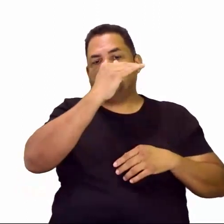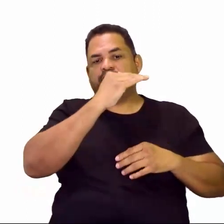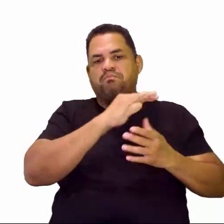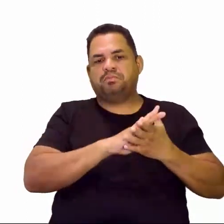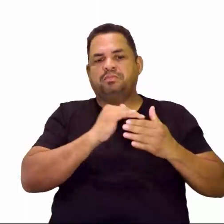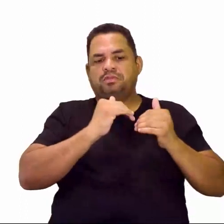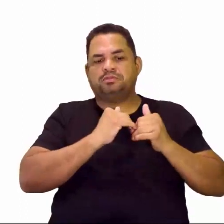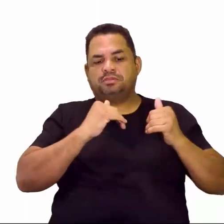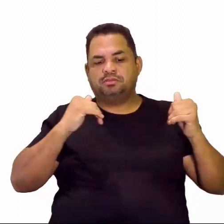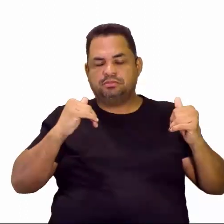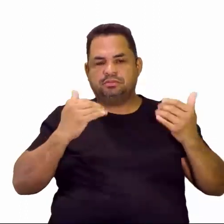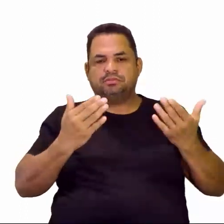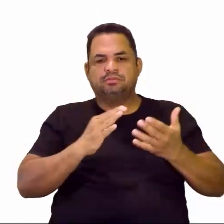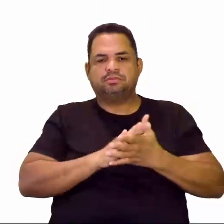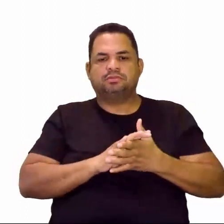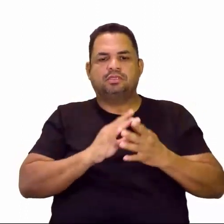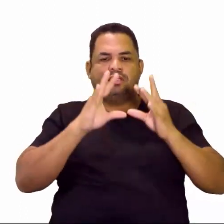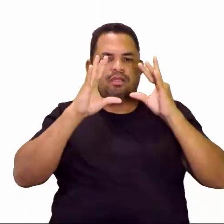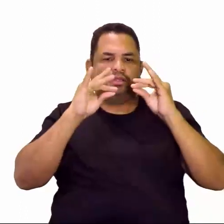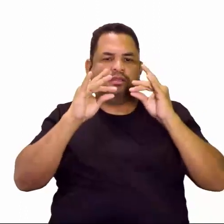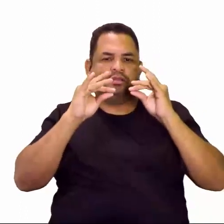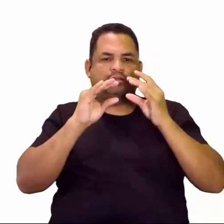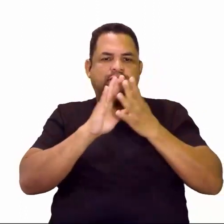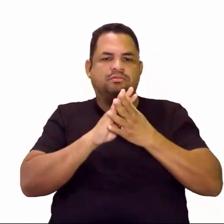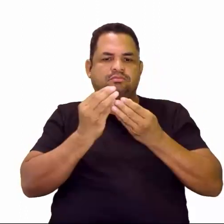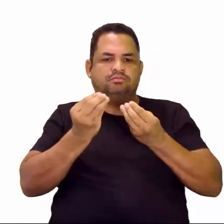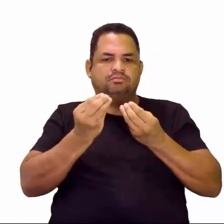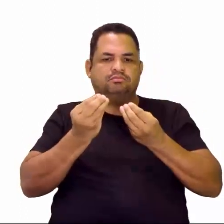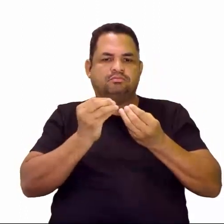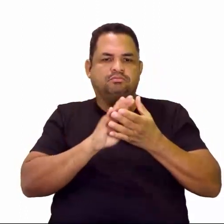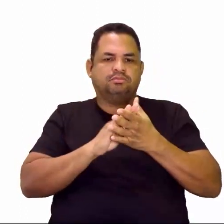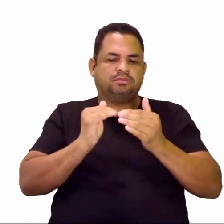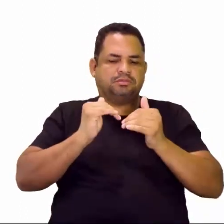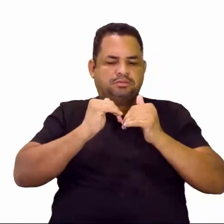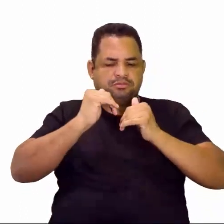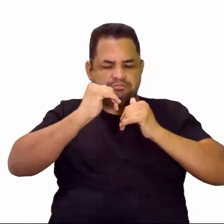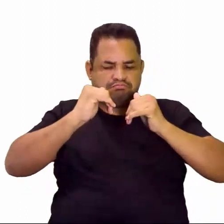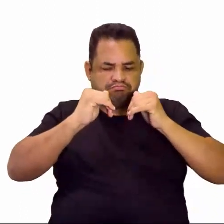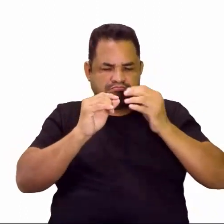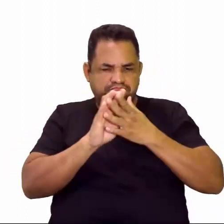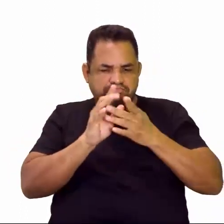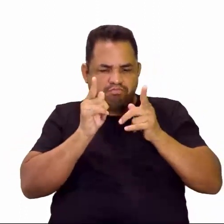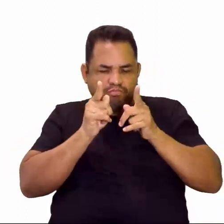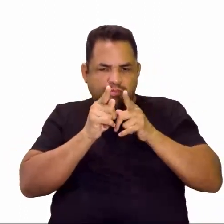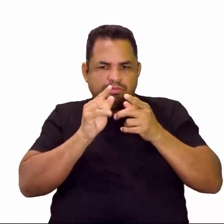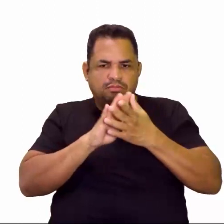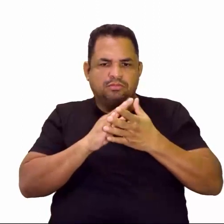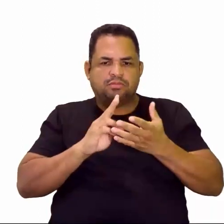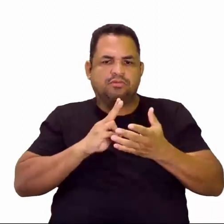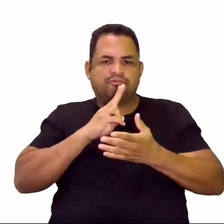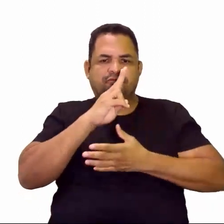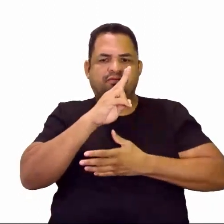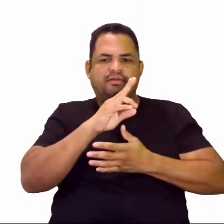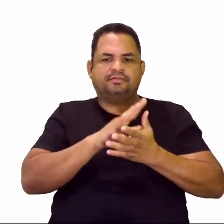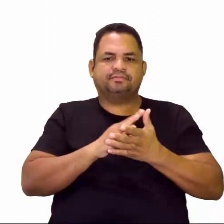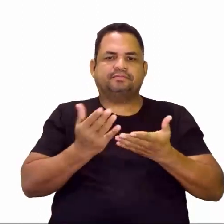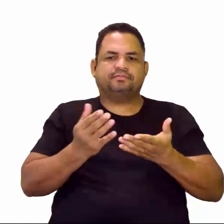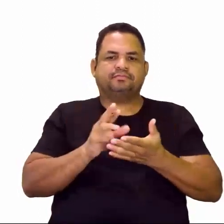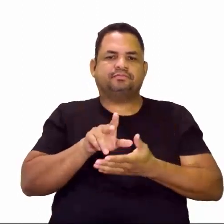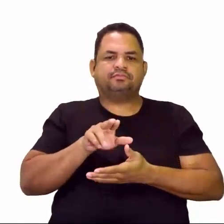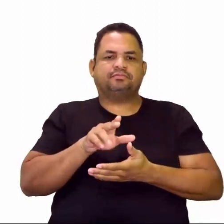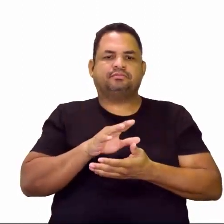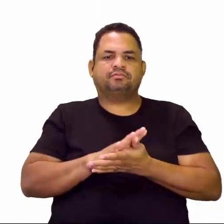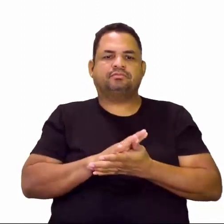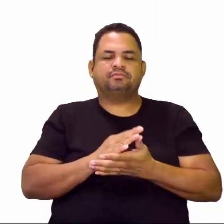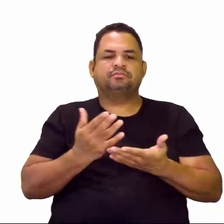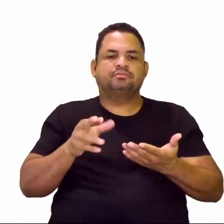a repulsão. No estado líquido, as moléculas estão ligeiramente separadas, porém a força de coesão é igual